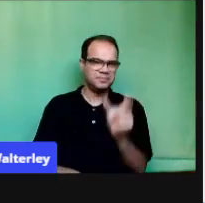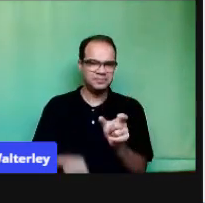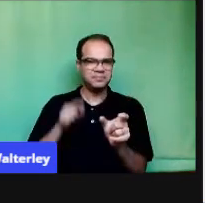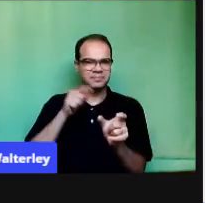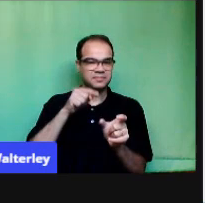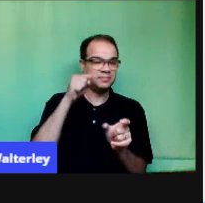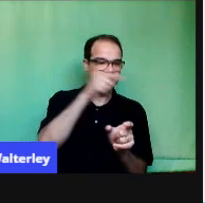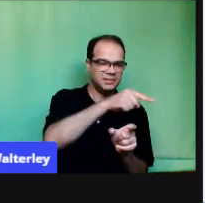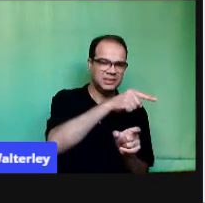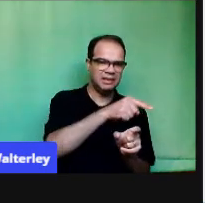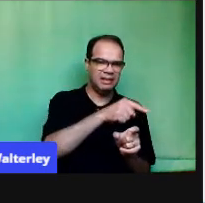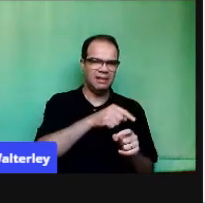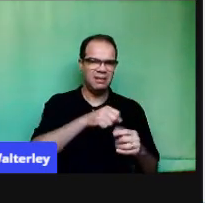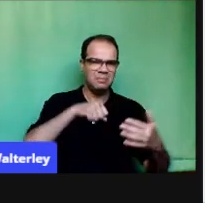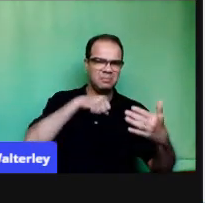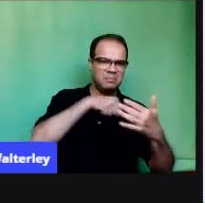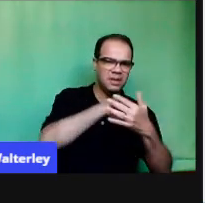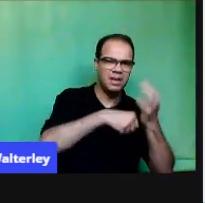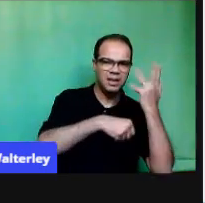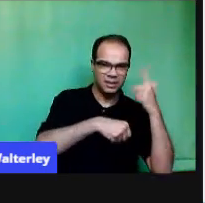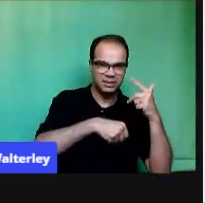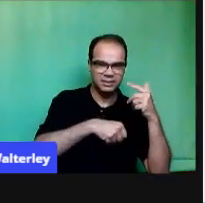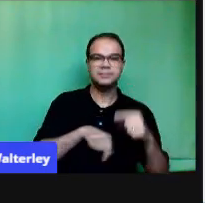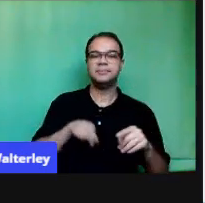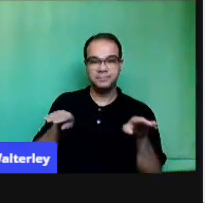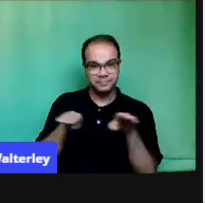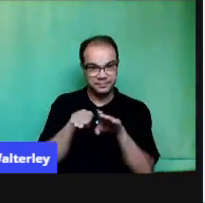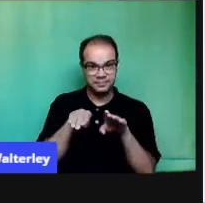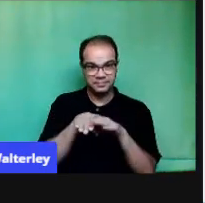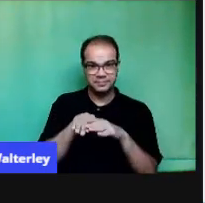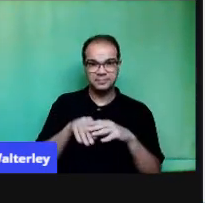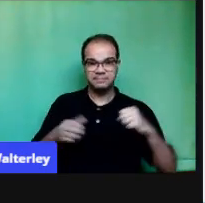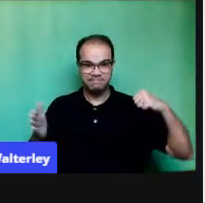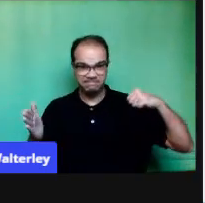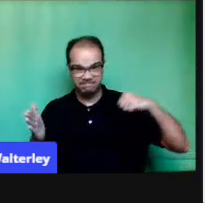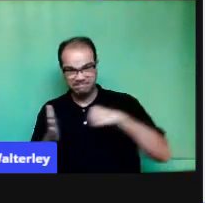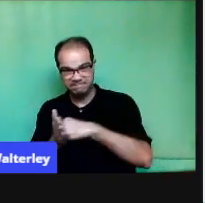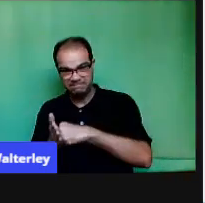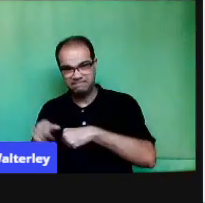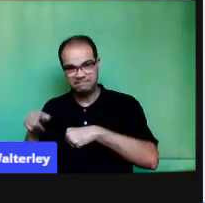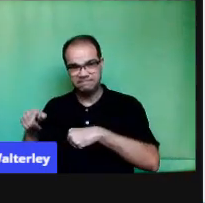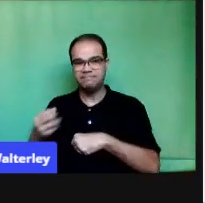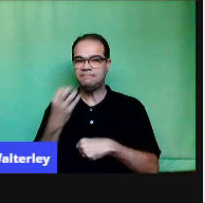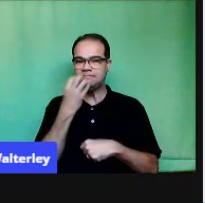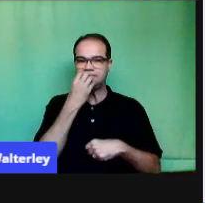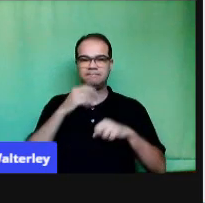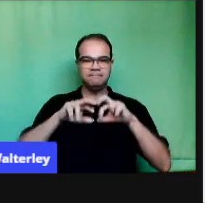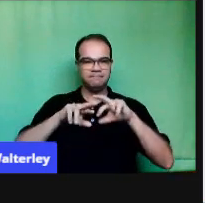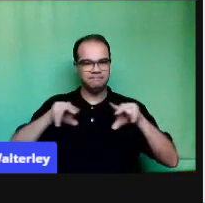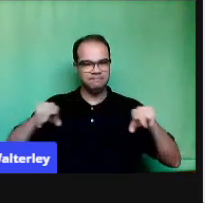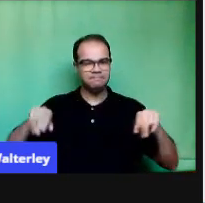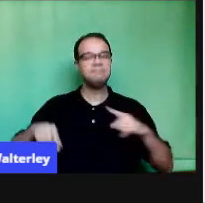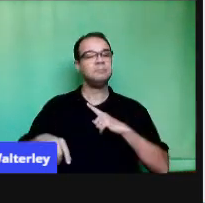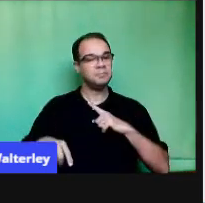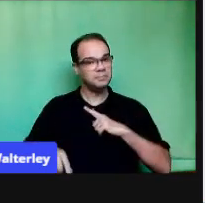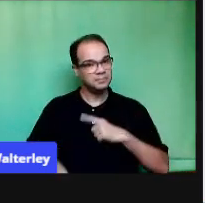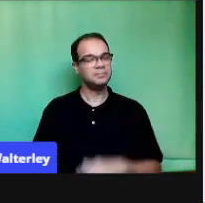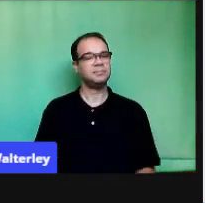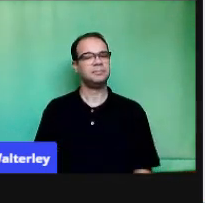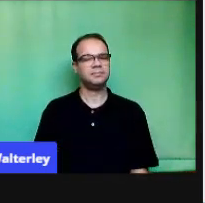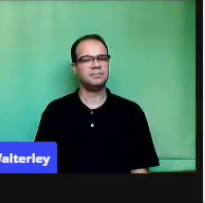Há uma forma de você trabalhar isso de forma de uma visão mais conjunta, né? Você pode